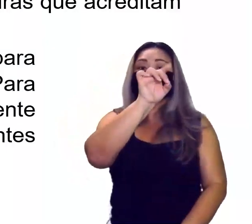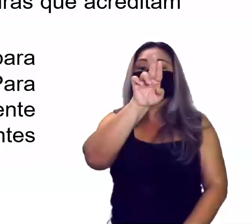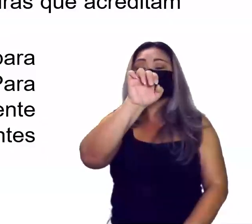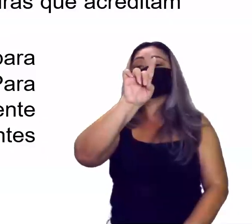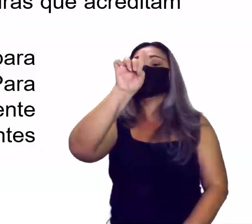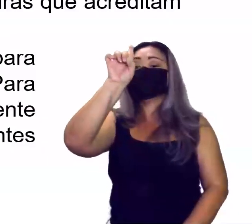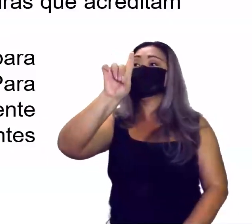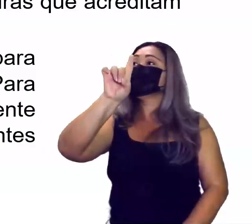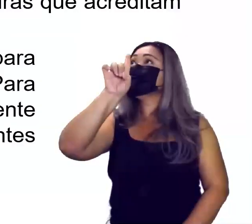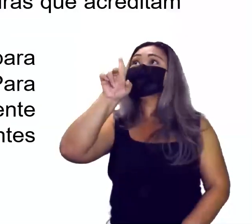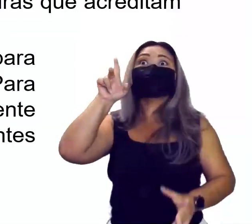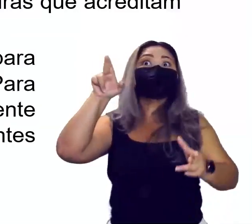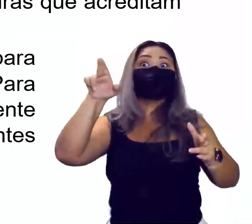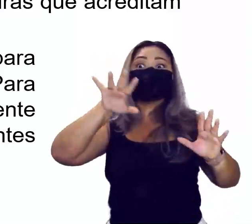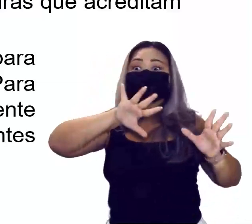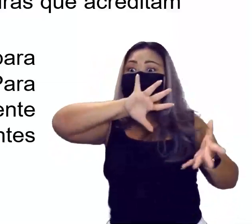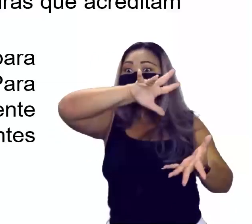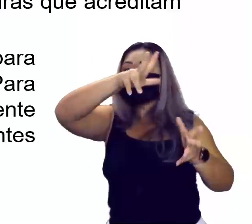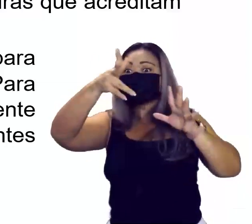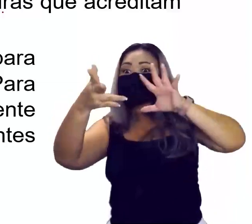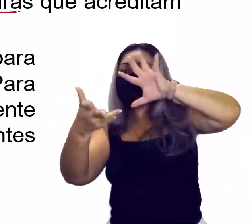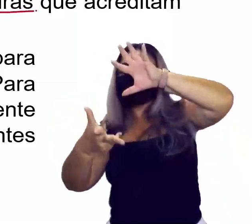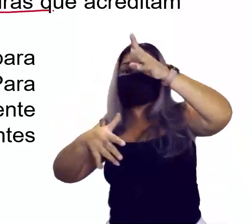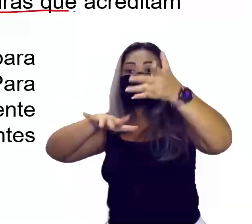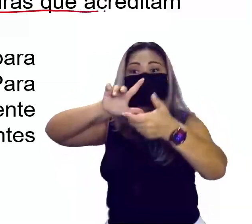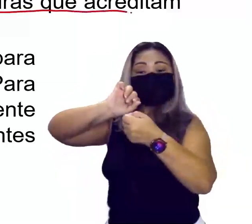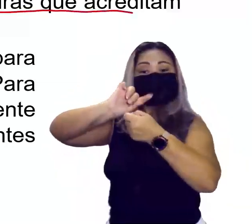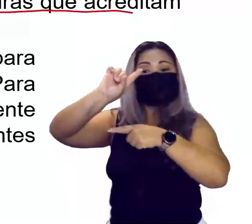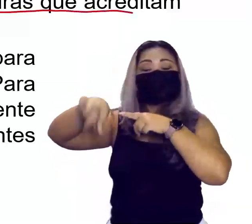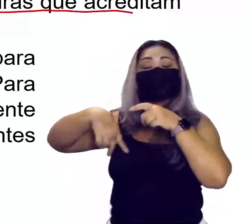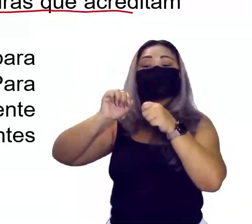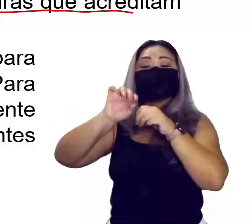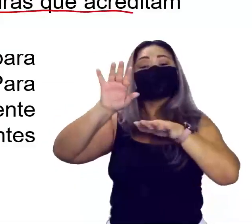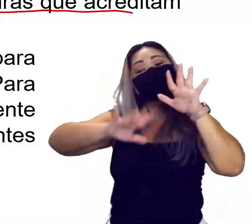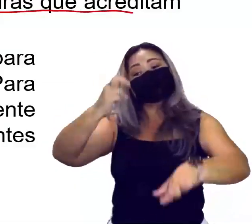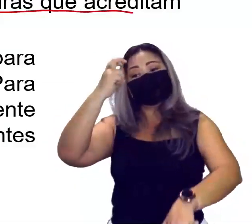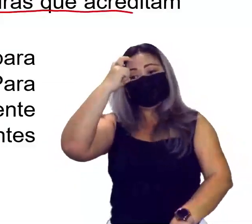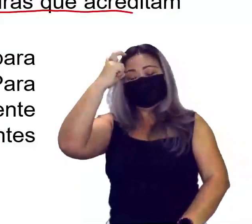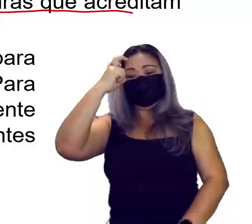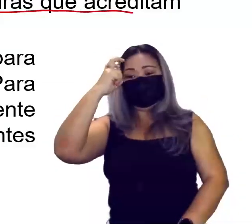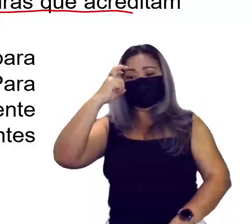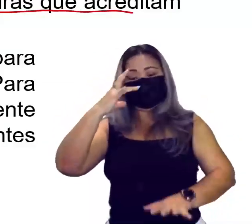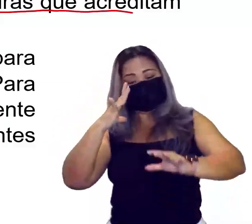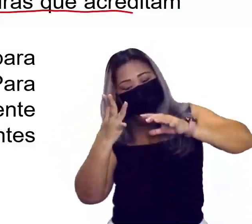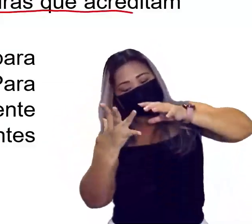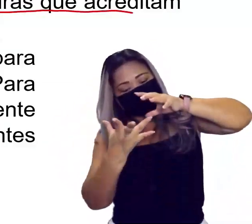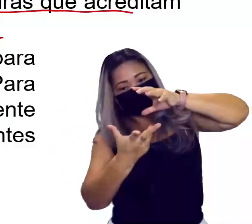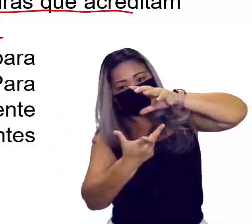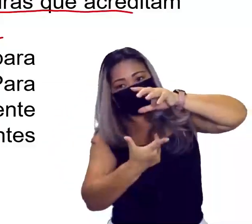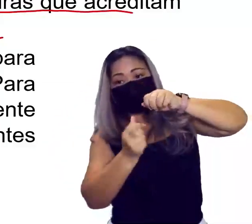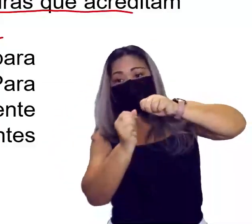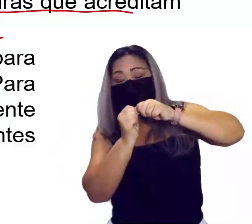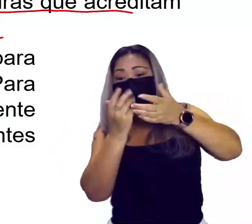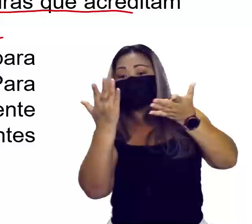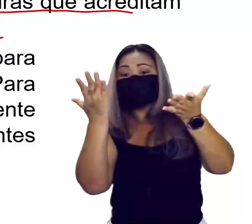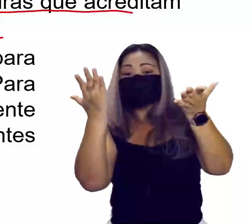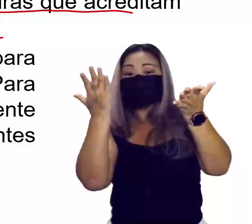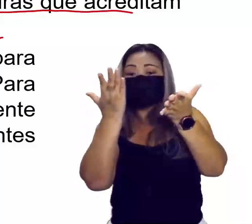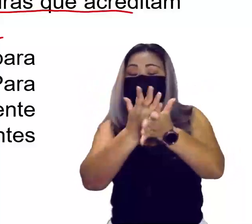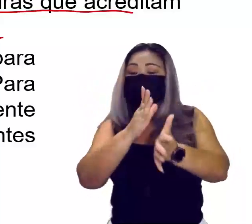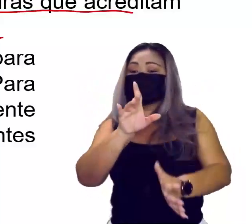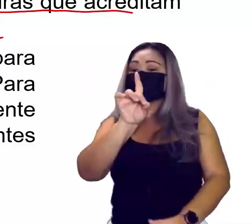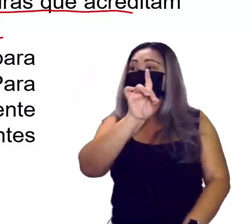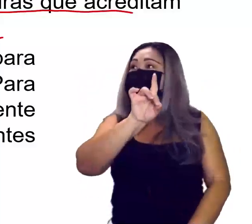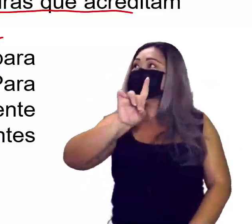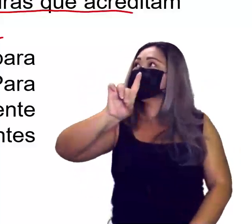próprio universo. Há ainda culturas que acreditam que o mundo surgiu com a morte de Deus.